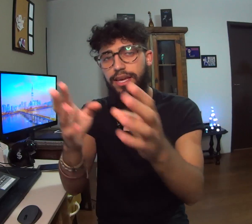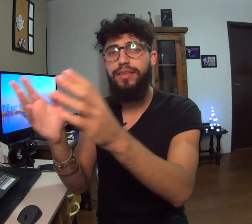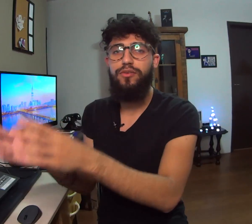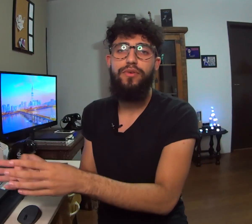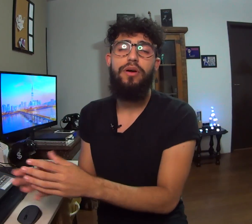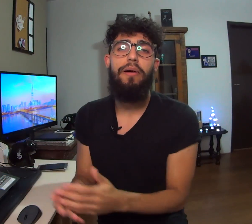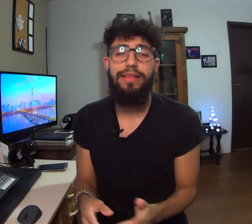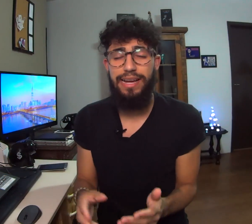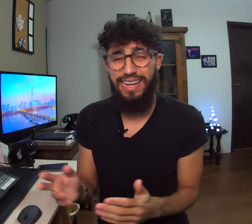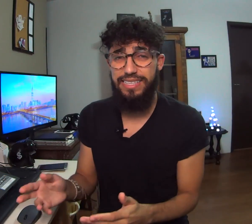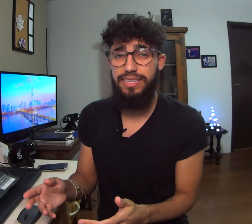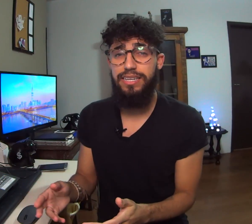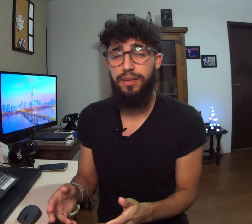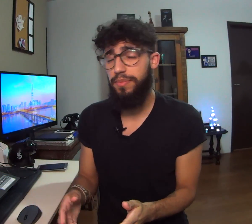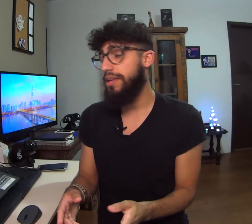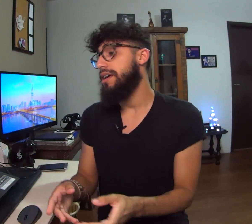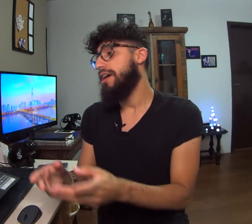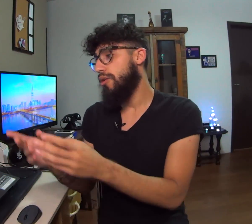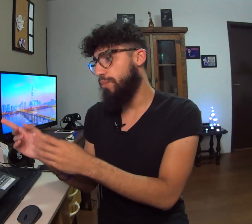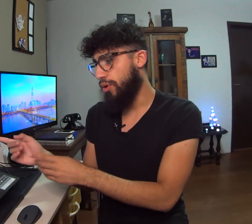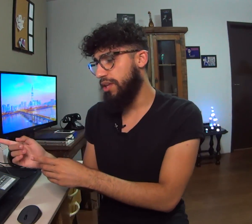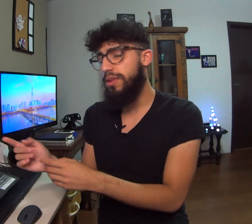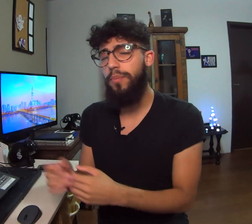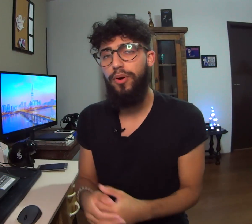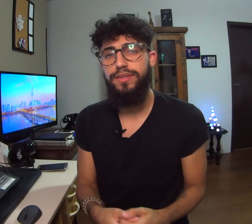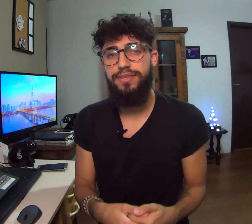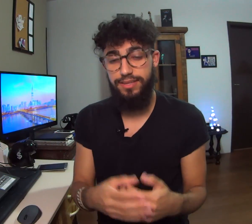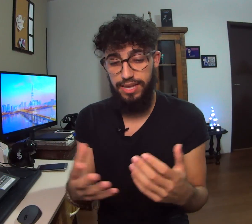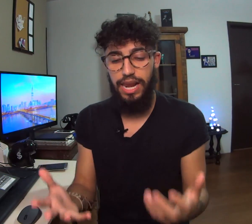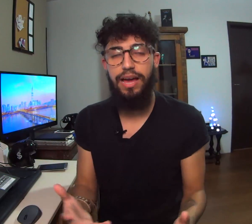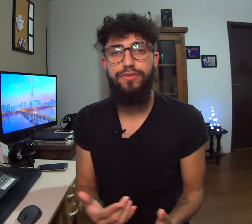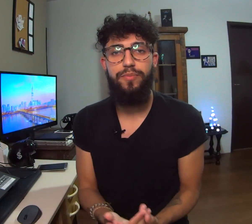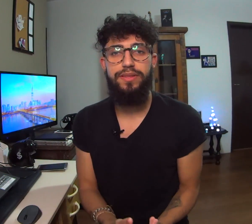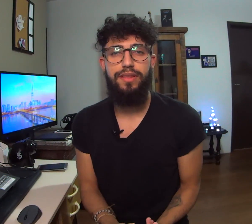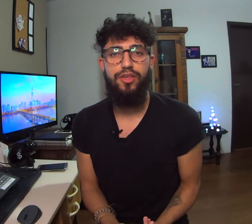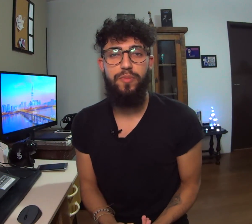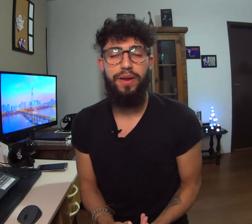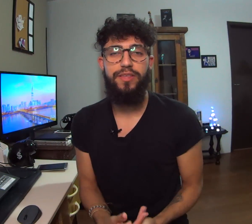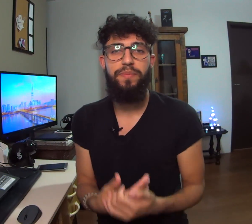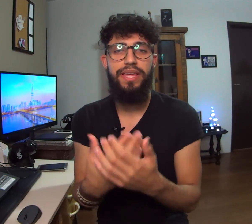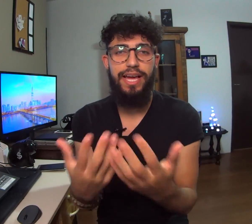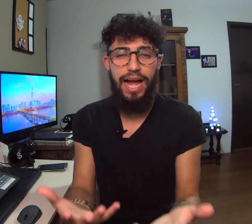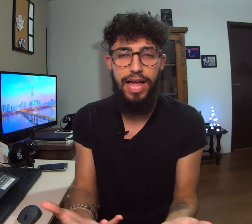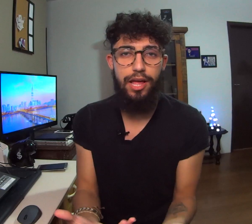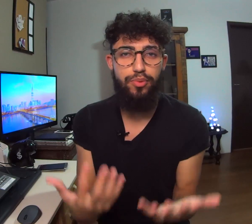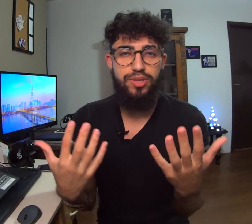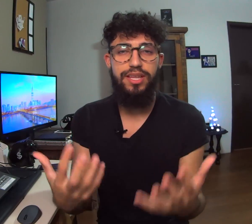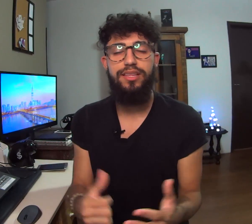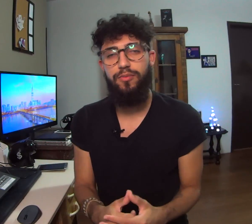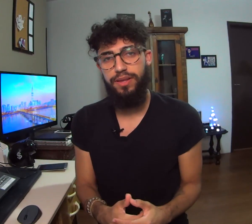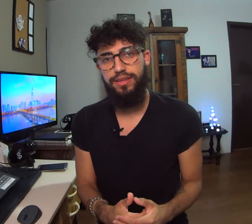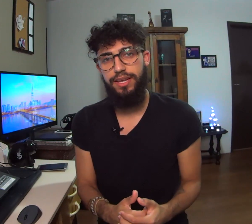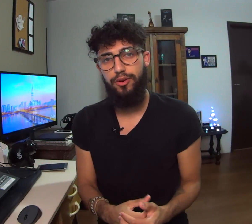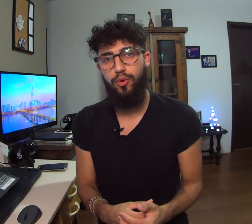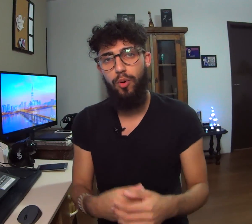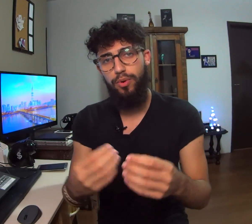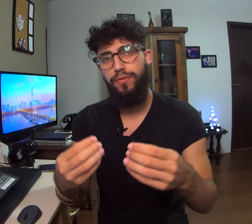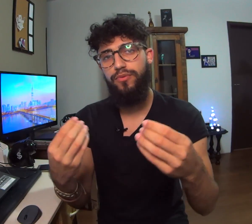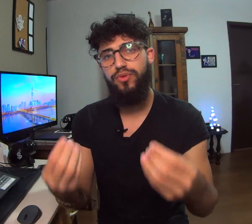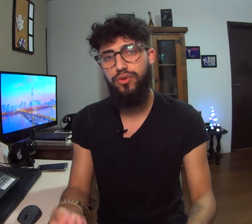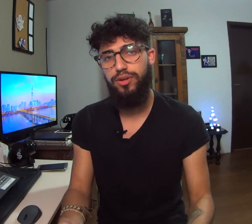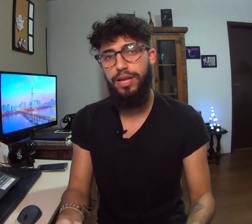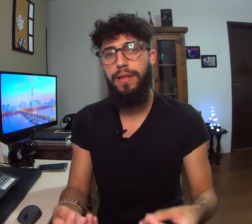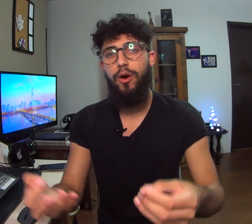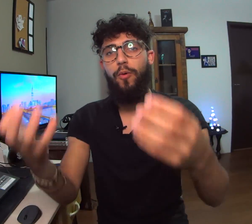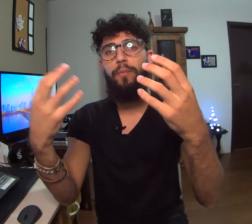esse aí resolveu dar o ar da graça dele também um pouquinho depois, nessa live do presidente, para explicar para o cidadão brasileiro como